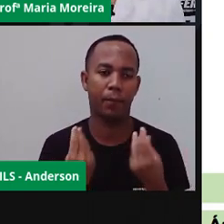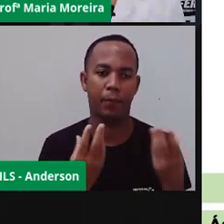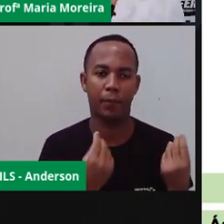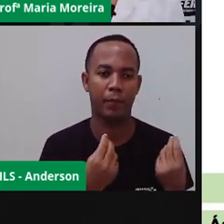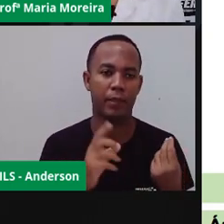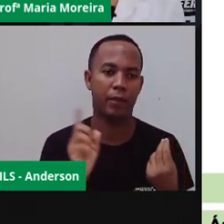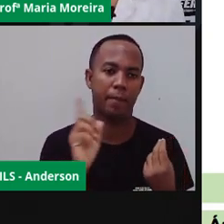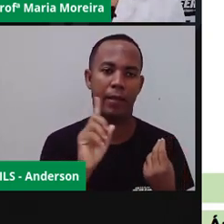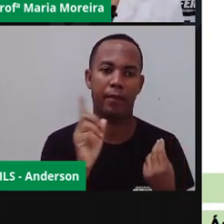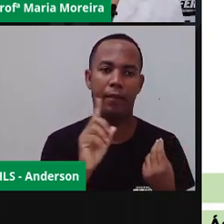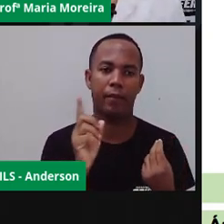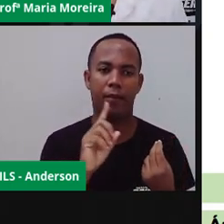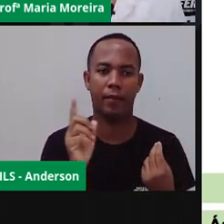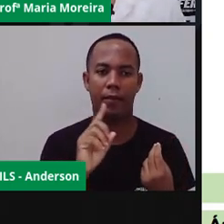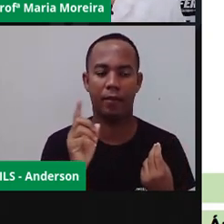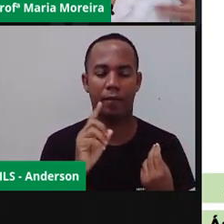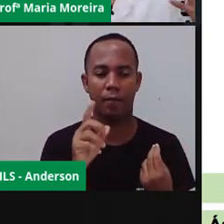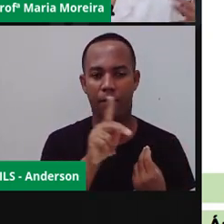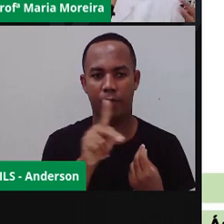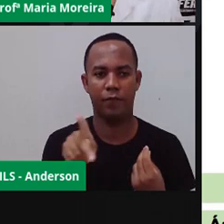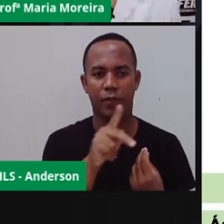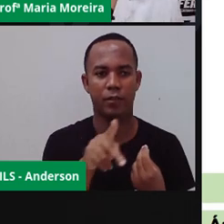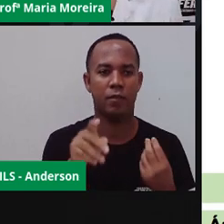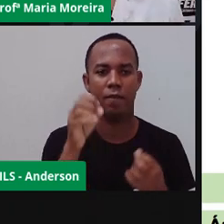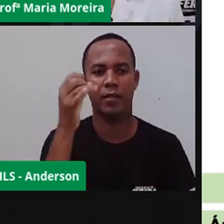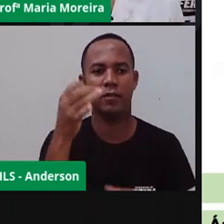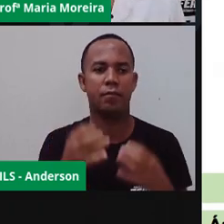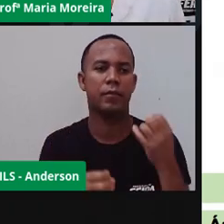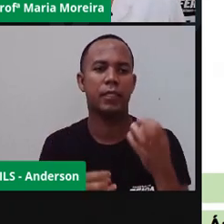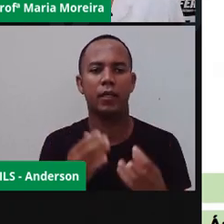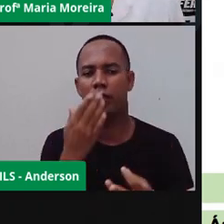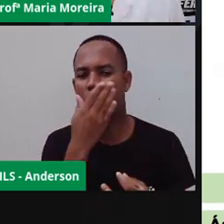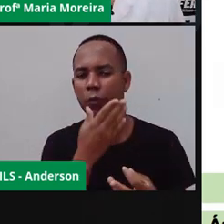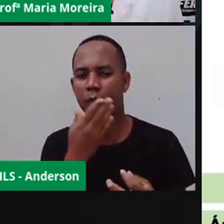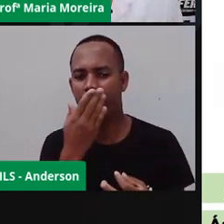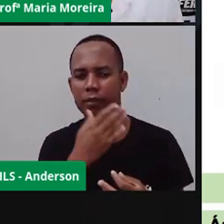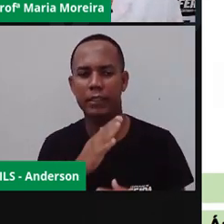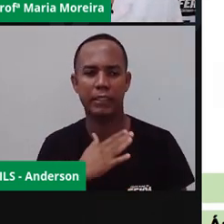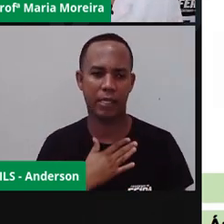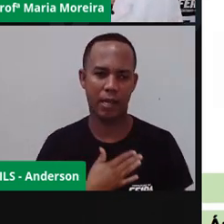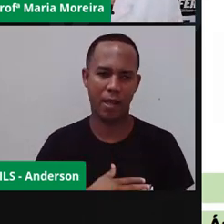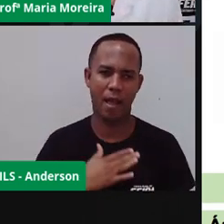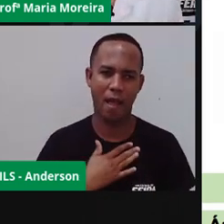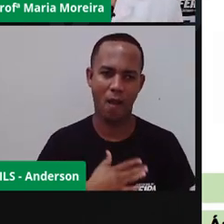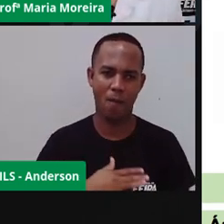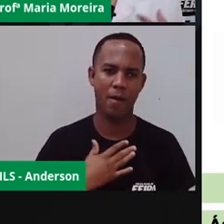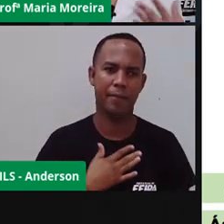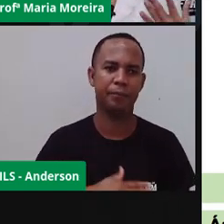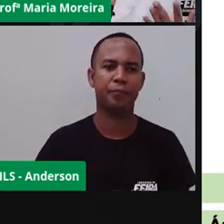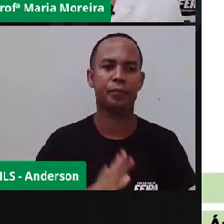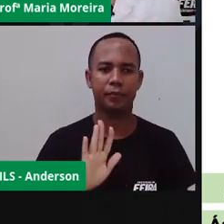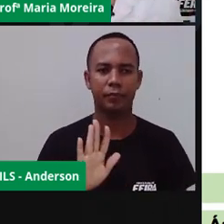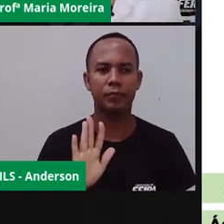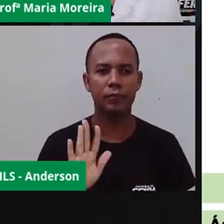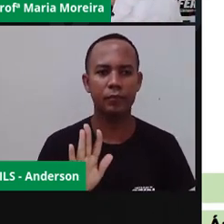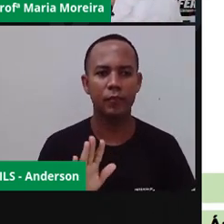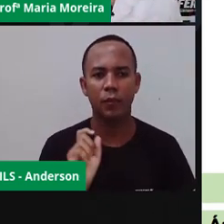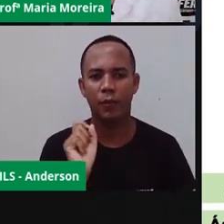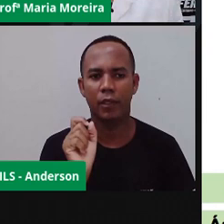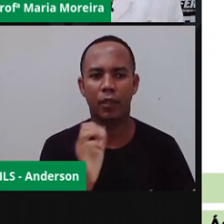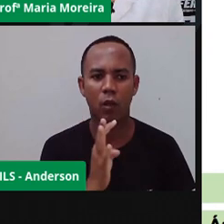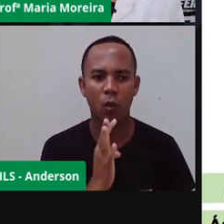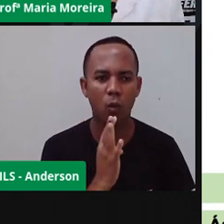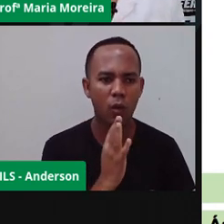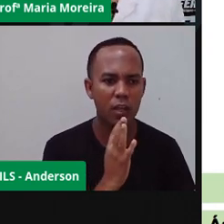difícil, mas a prova vai explicando com jeitinho, tá? Não se preocupe, porque isso é um tipo de